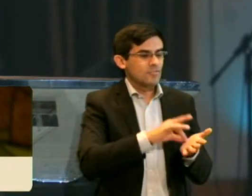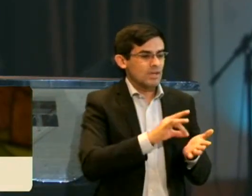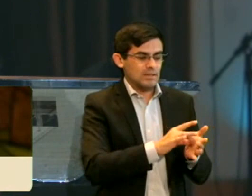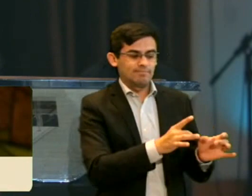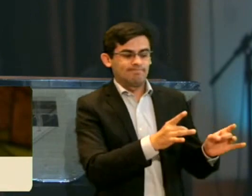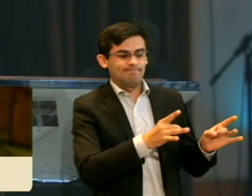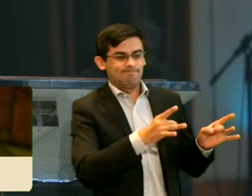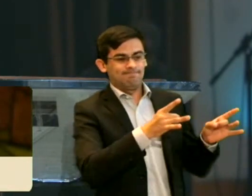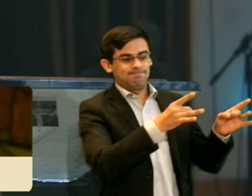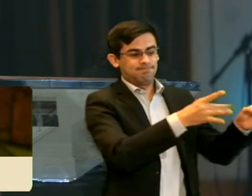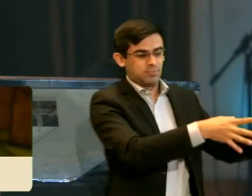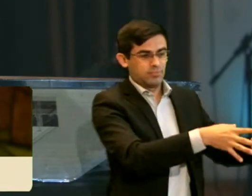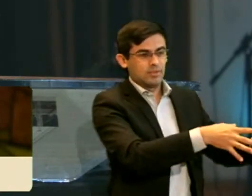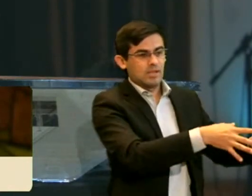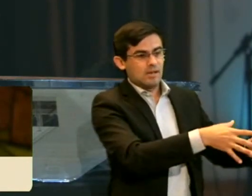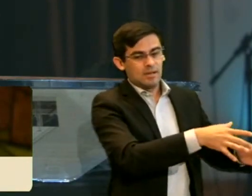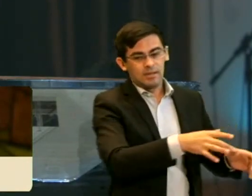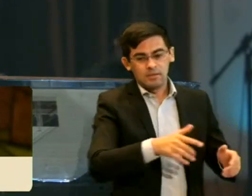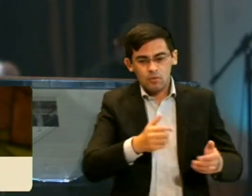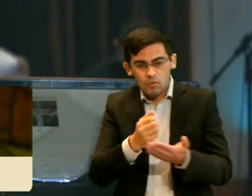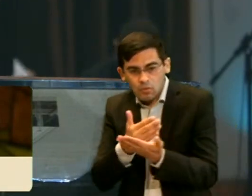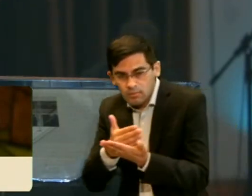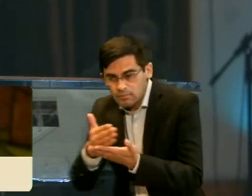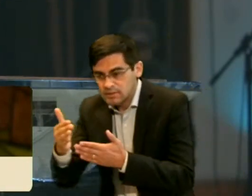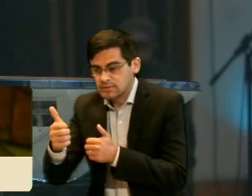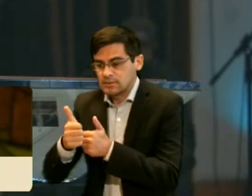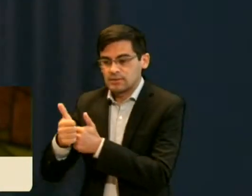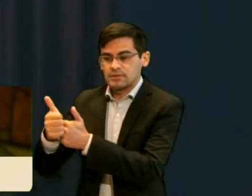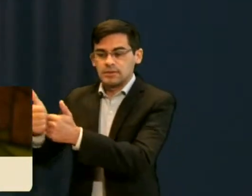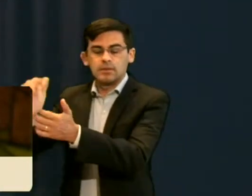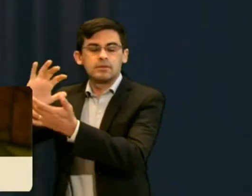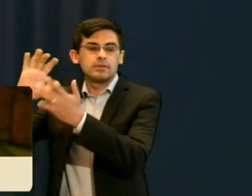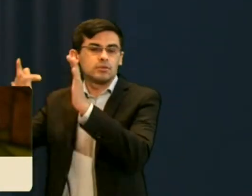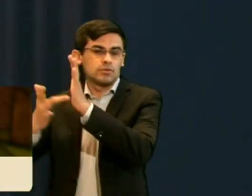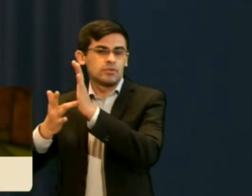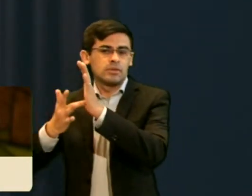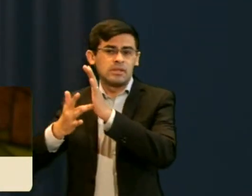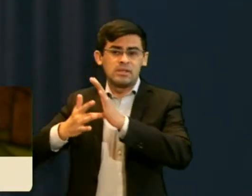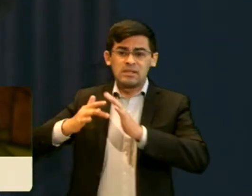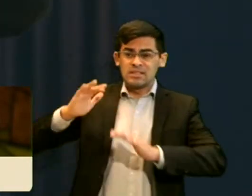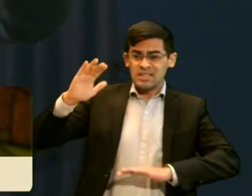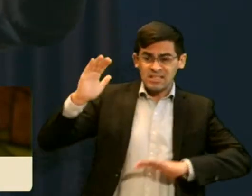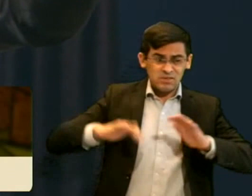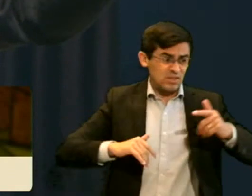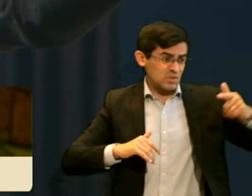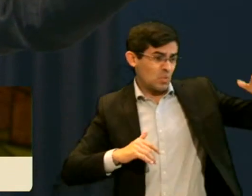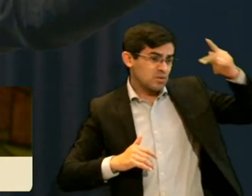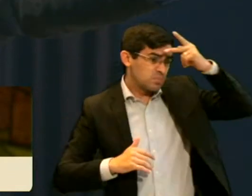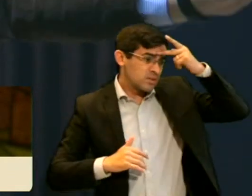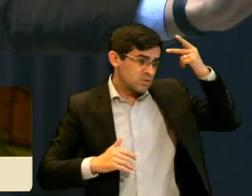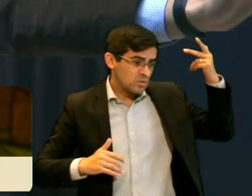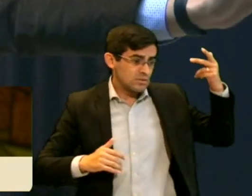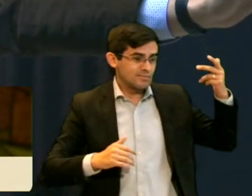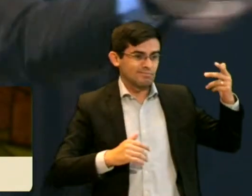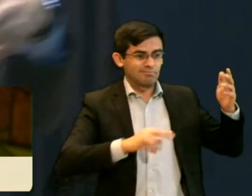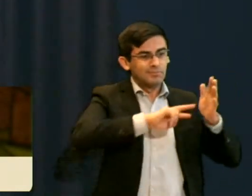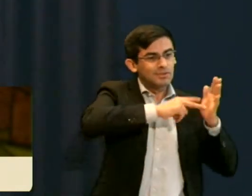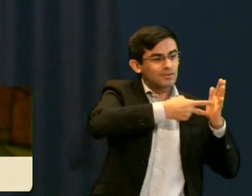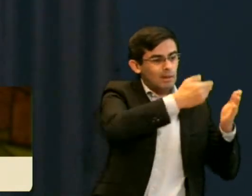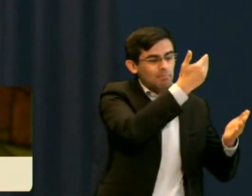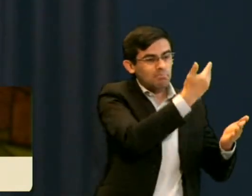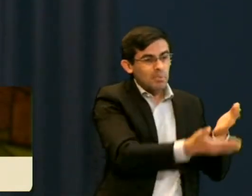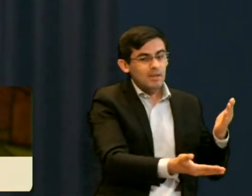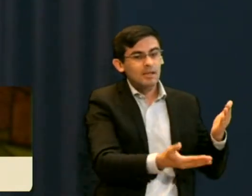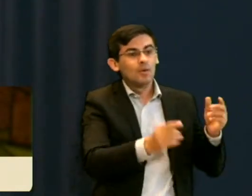ao plano e o propósito de Deus. E ainda que isso para os outros represente perda,